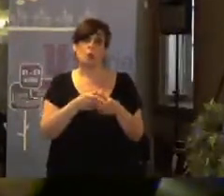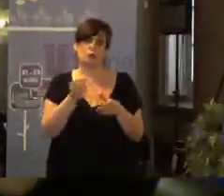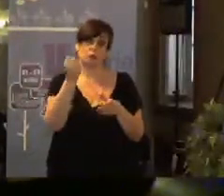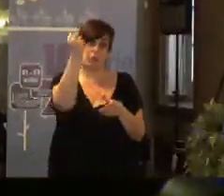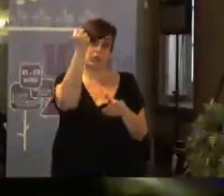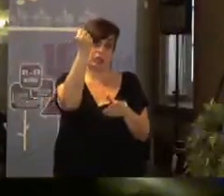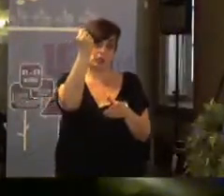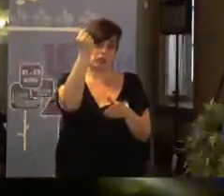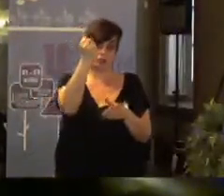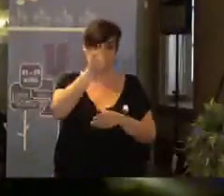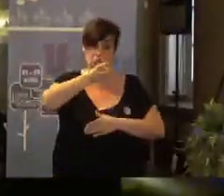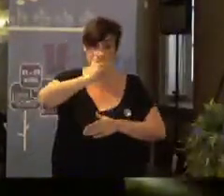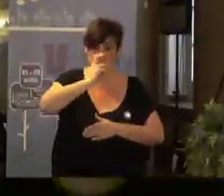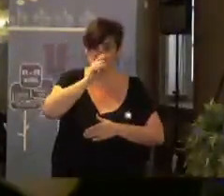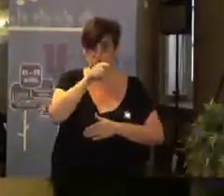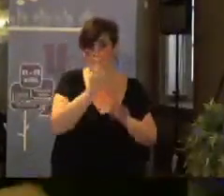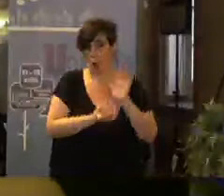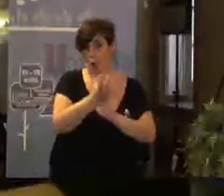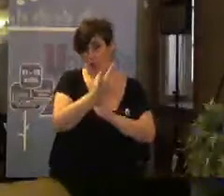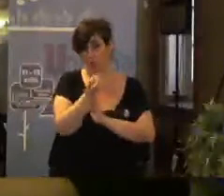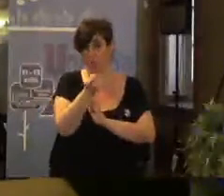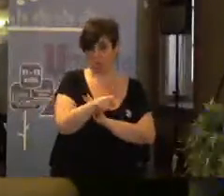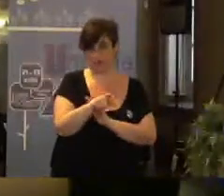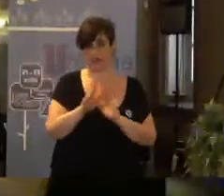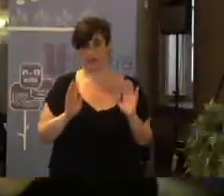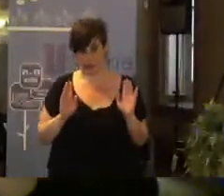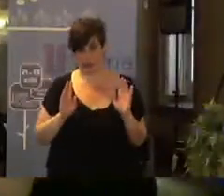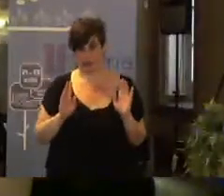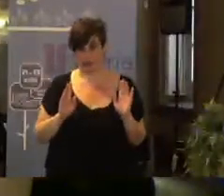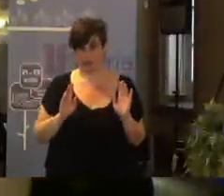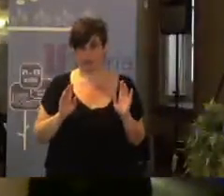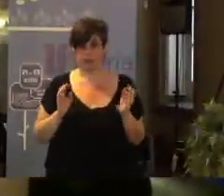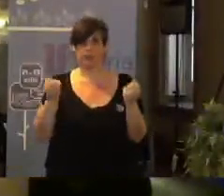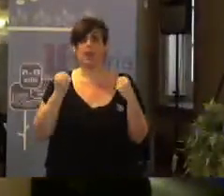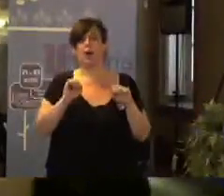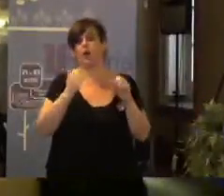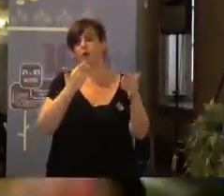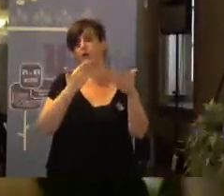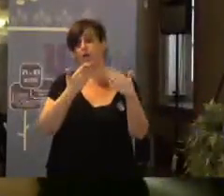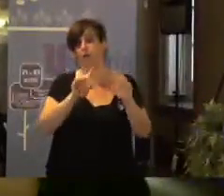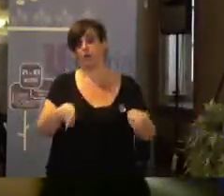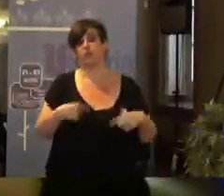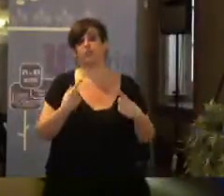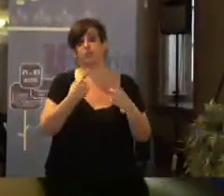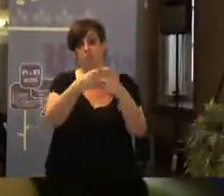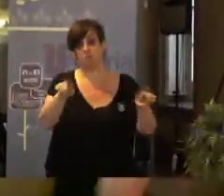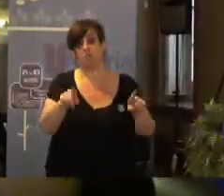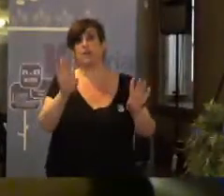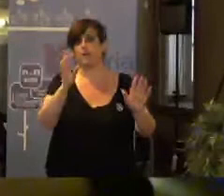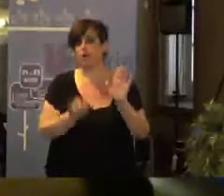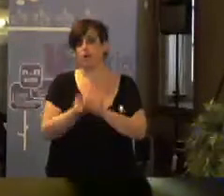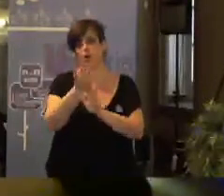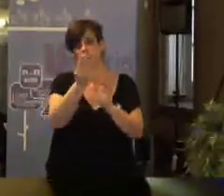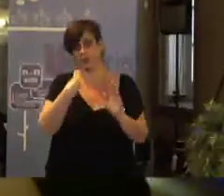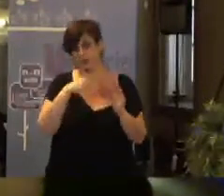leninistas, que tem essa origem já muito mitigada nas reflexões que foi fazendo, mas tem essa origem. E o